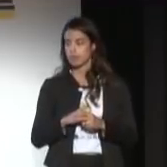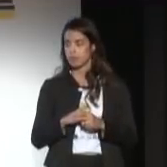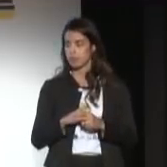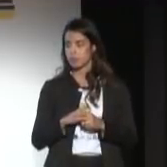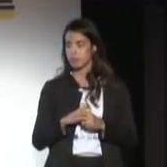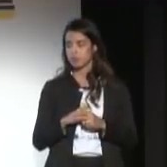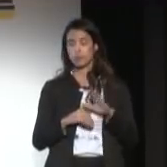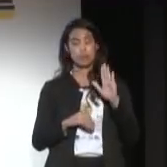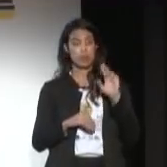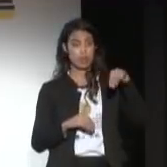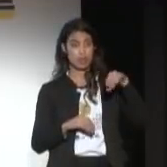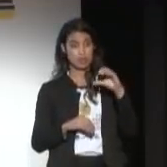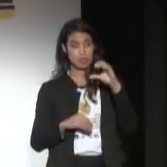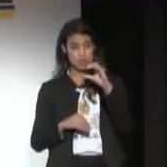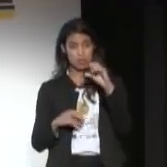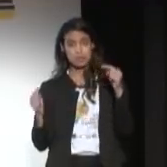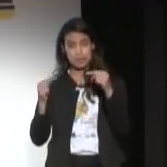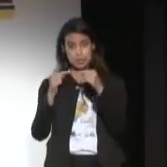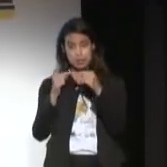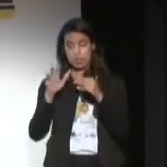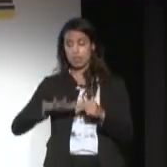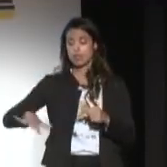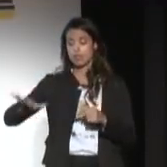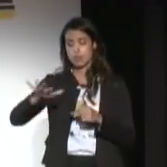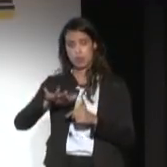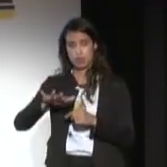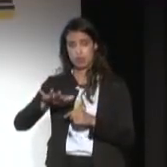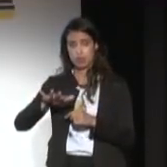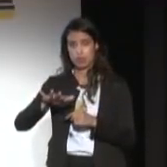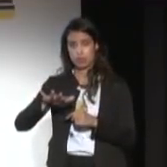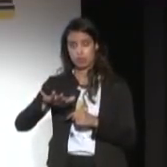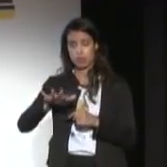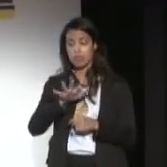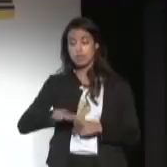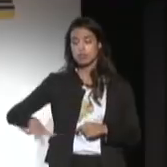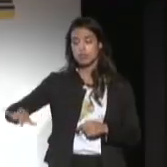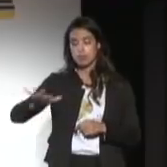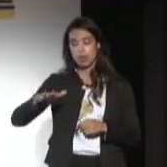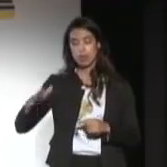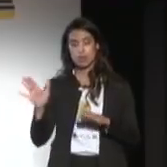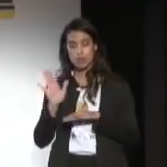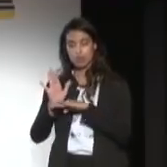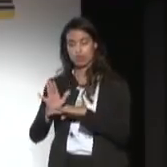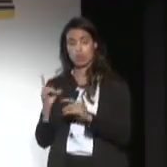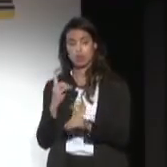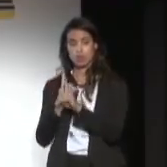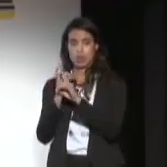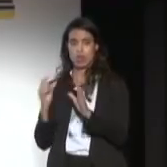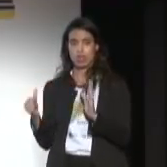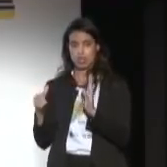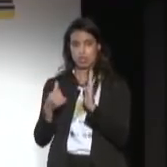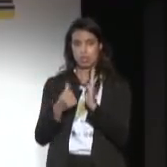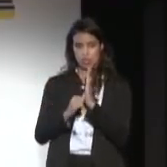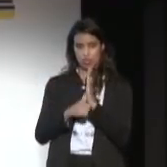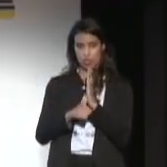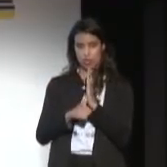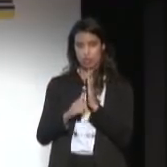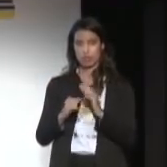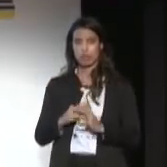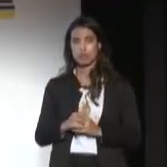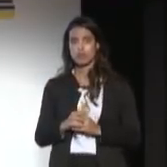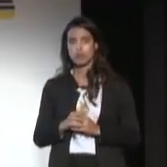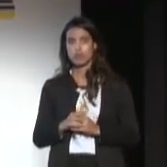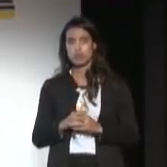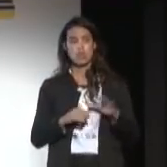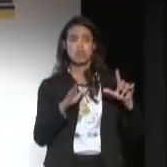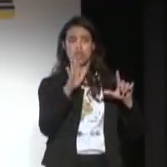Falar de BNCC é falar de espaço físico, tá? Que confere dignidade e identidade. Eu vou trazer para vocês imagens que eu não tirei também